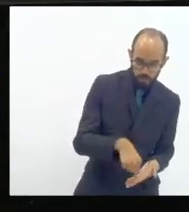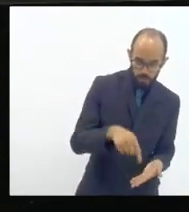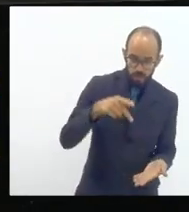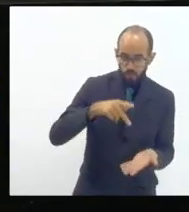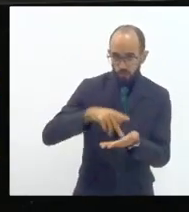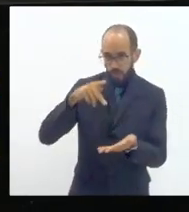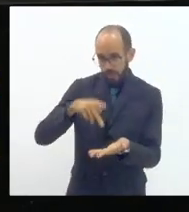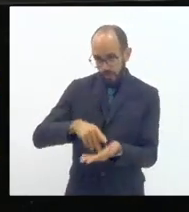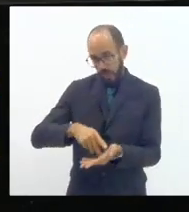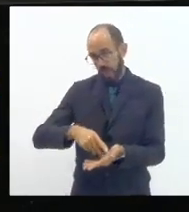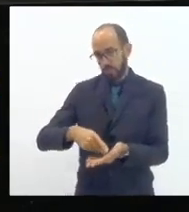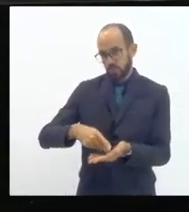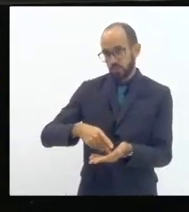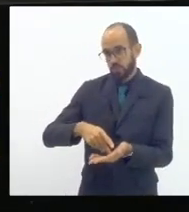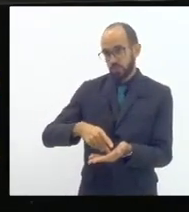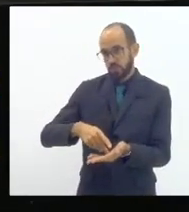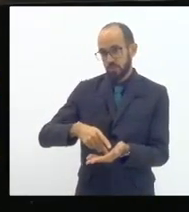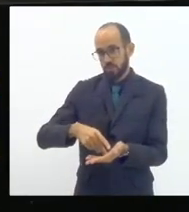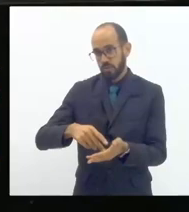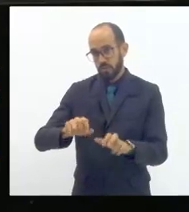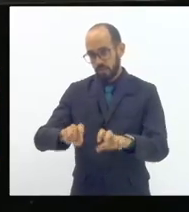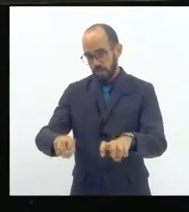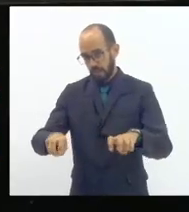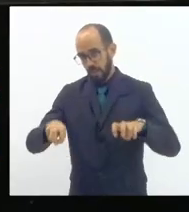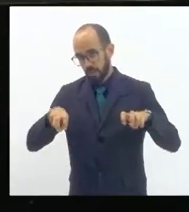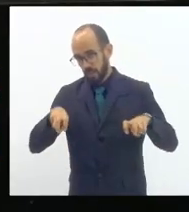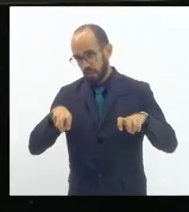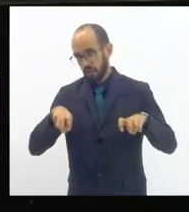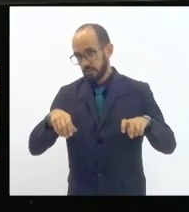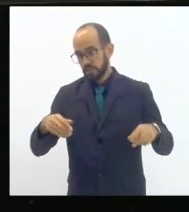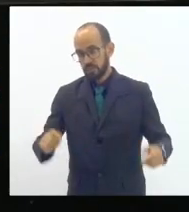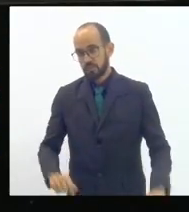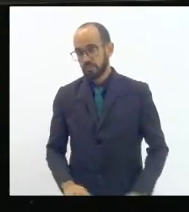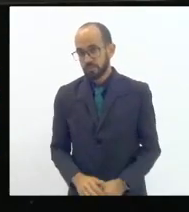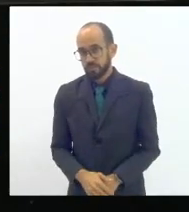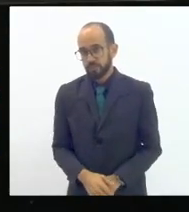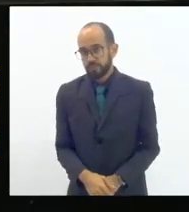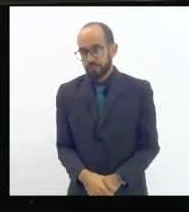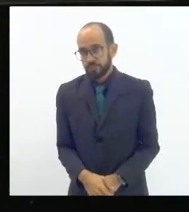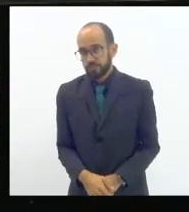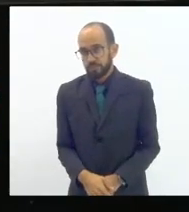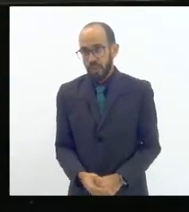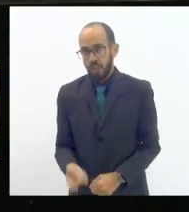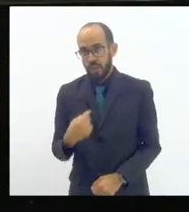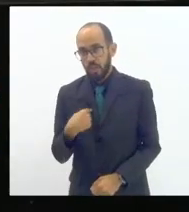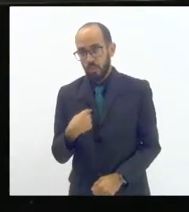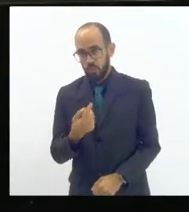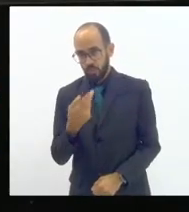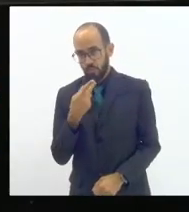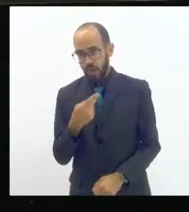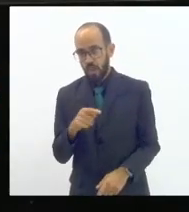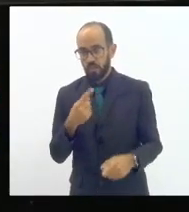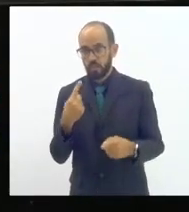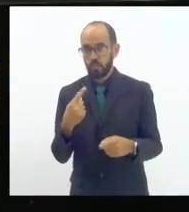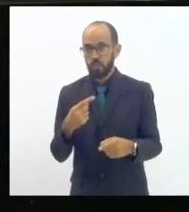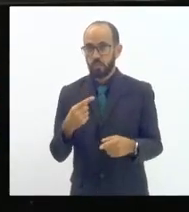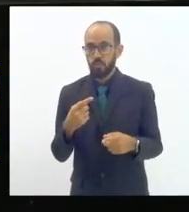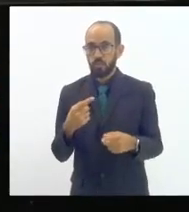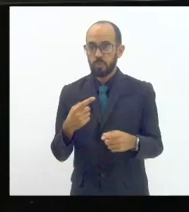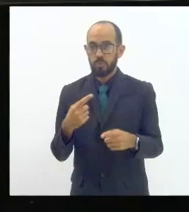fato e efetivamente essas cadeiras que vocês estão ocupando agora. Eu estou falando isto